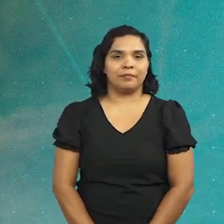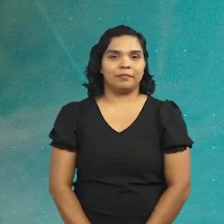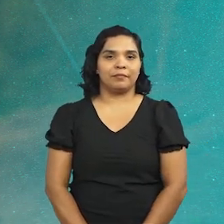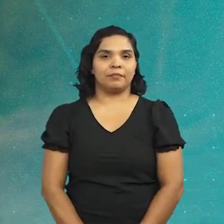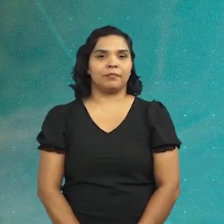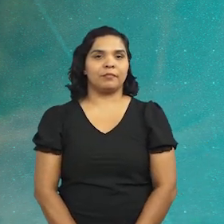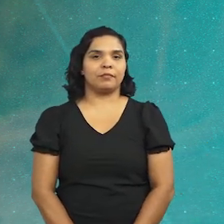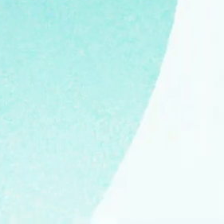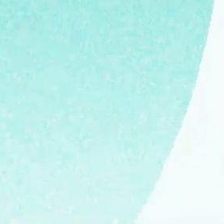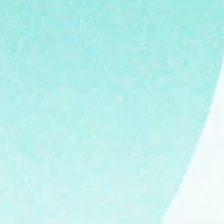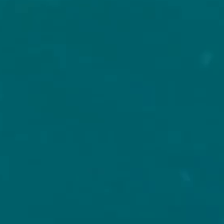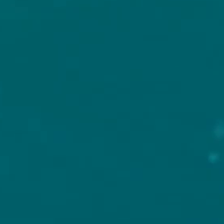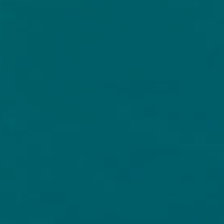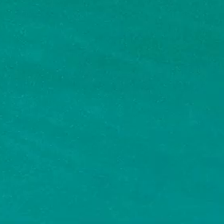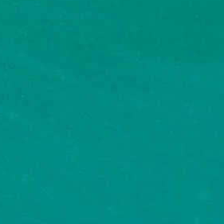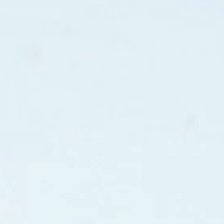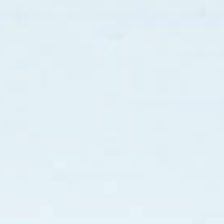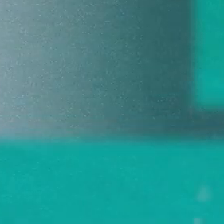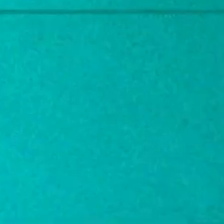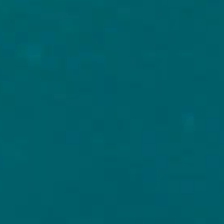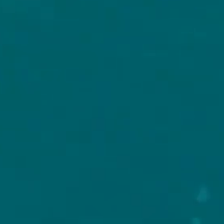volta já.